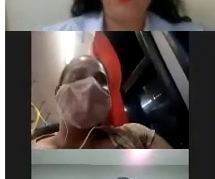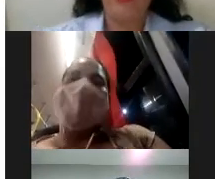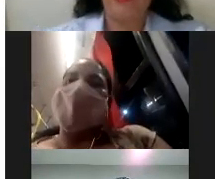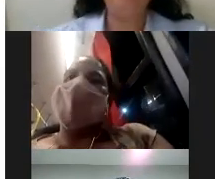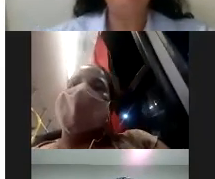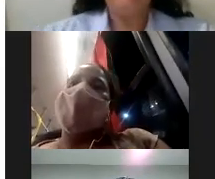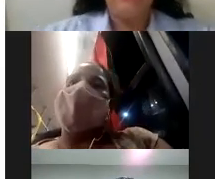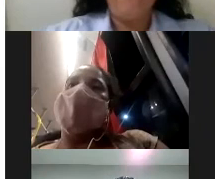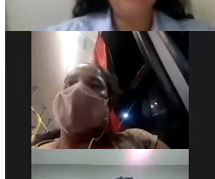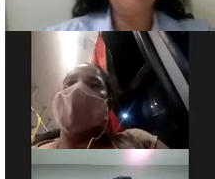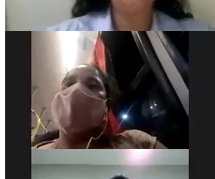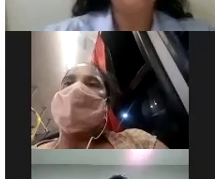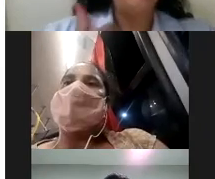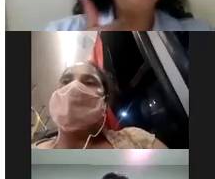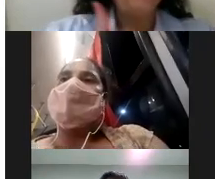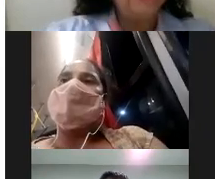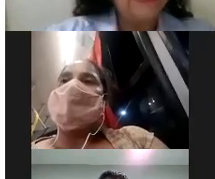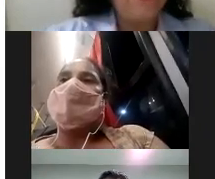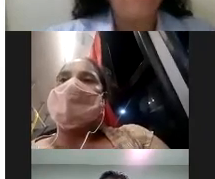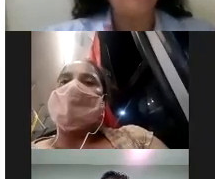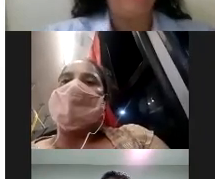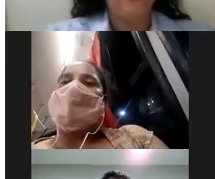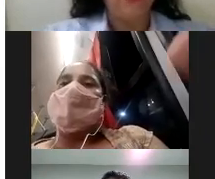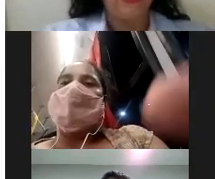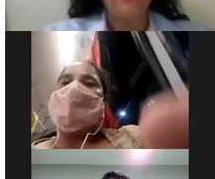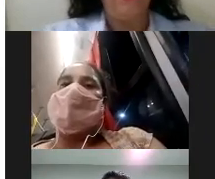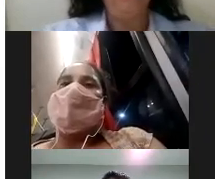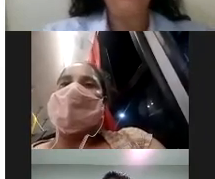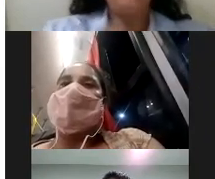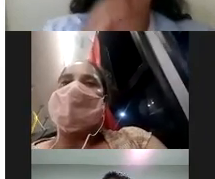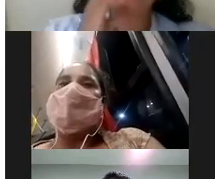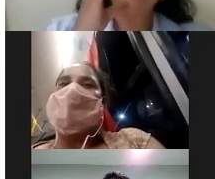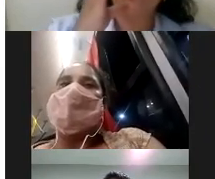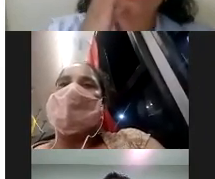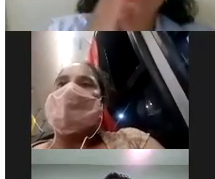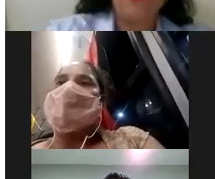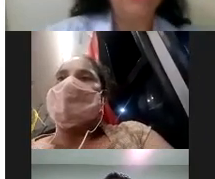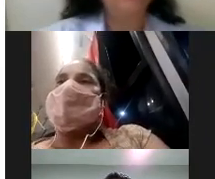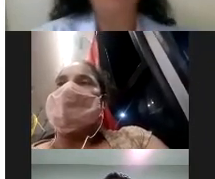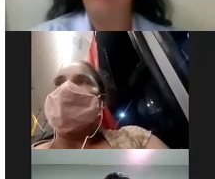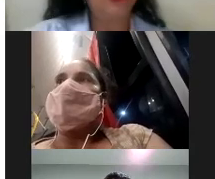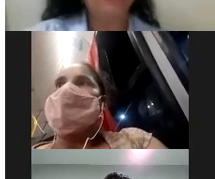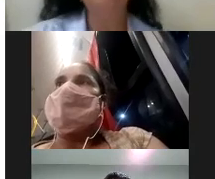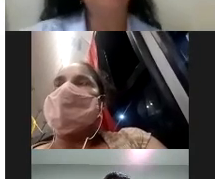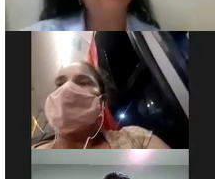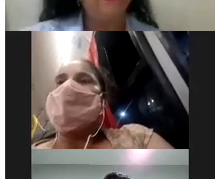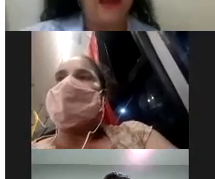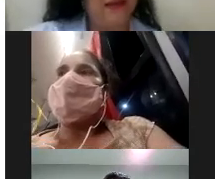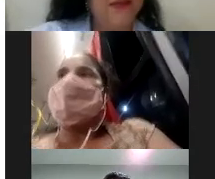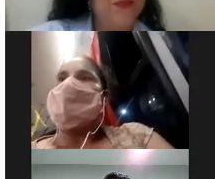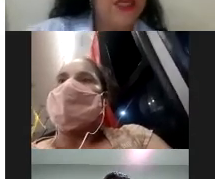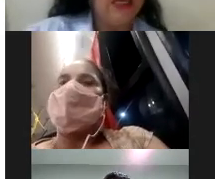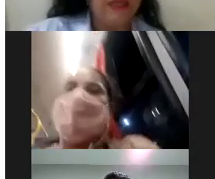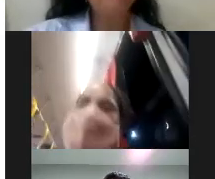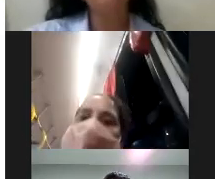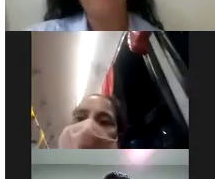do profissional, é importante aferir sempre que puder a pressão arterial. Tem pessoas que são assintomáticas, não sentem